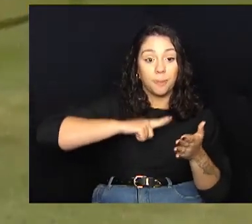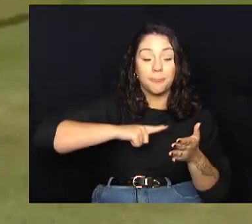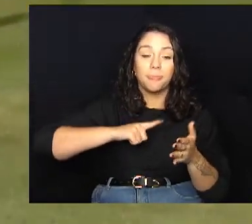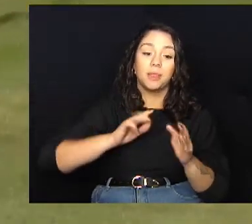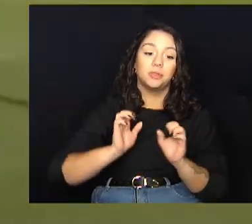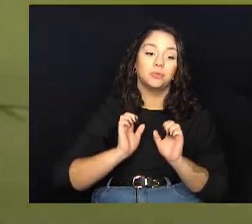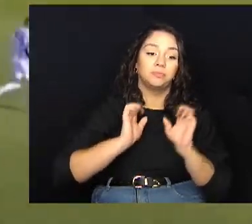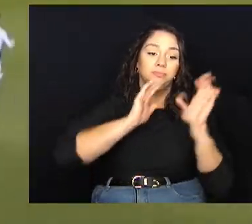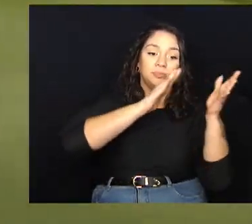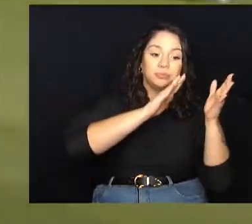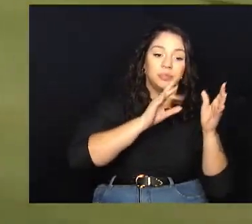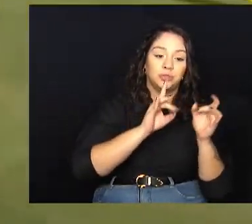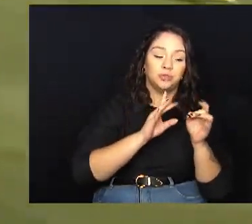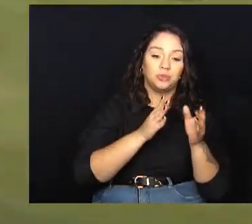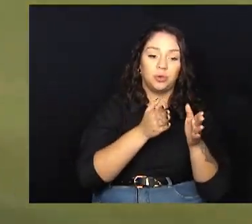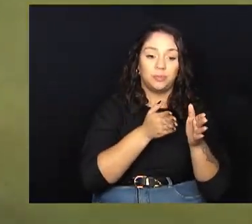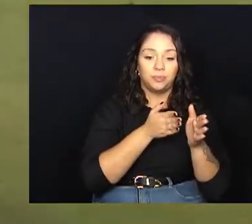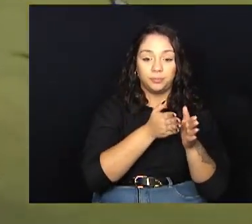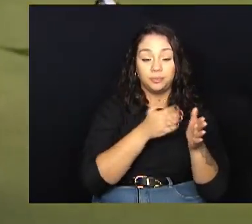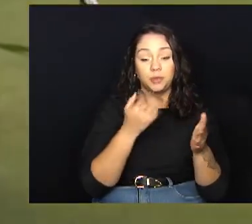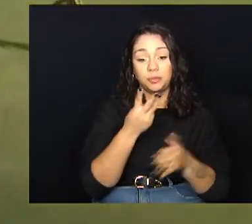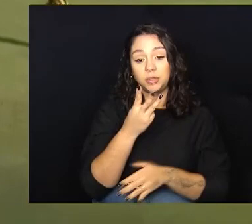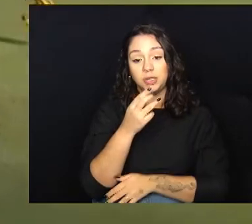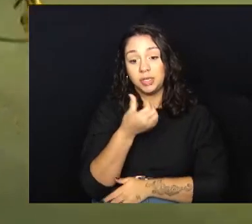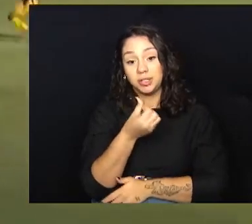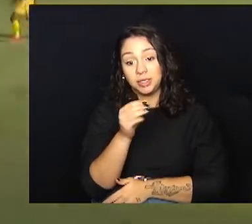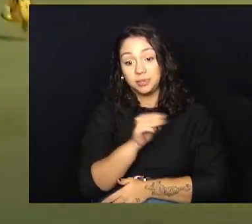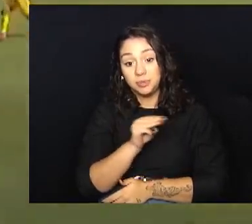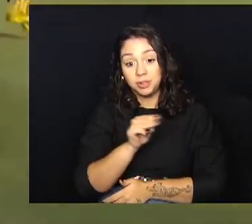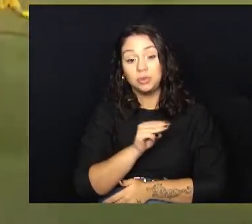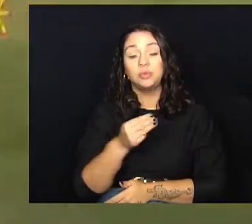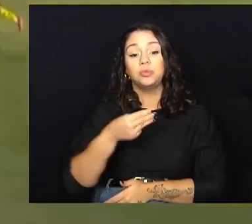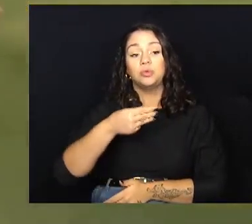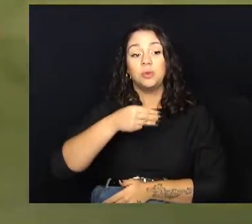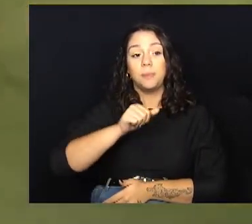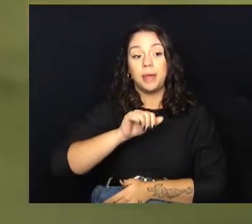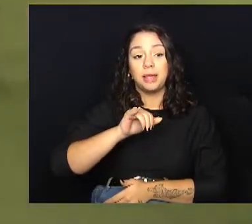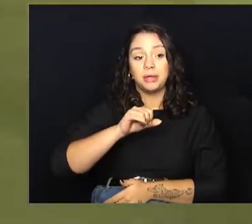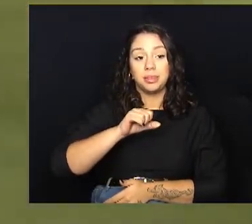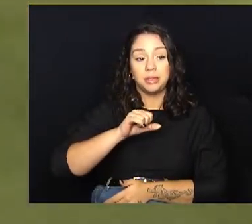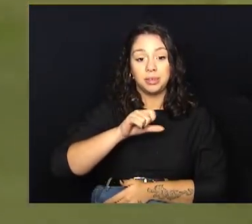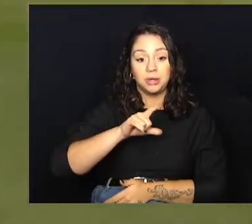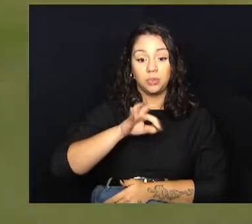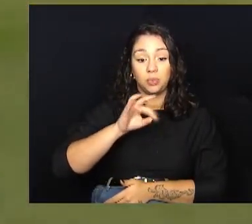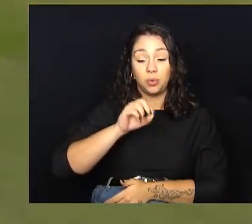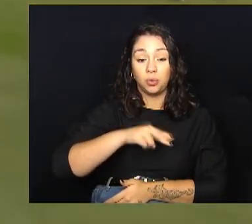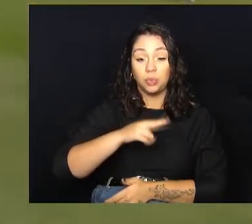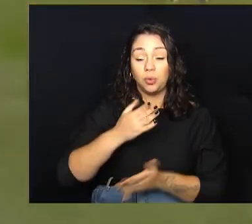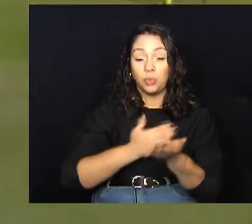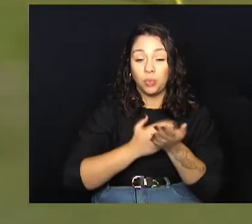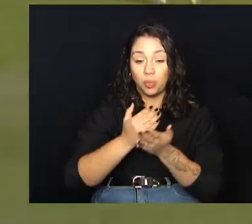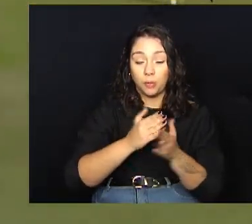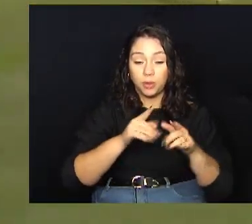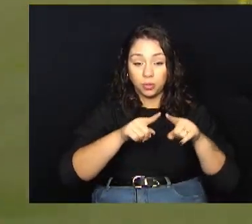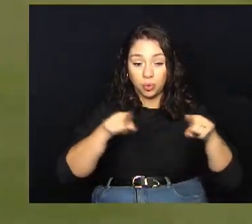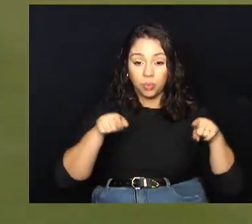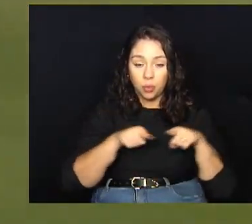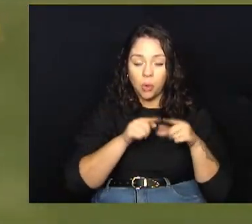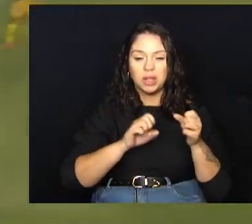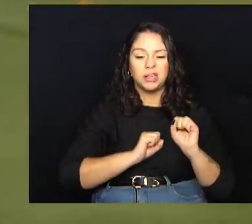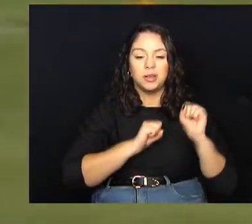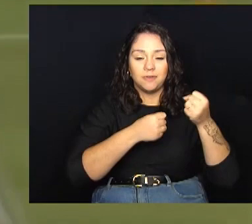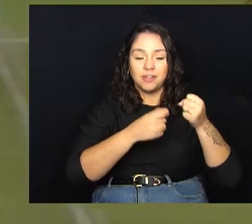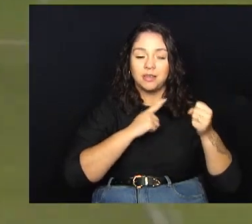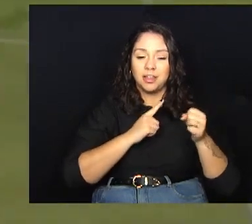para escanteio até que aos 36 minutos Mailton começou a jogada no campo de defesa e deu